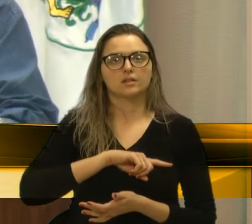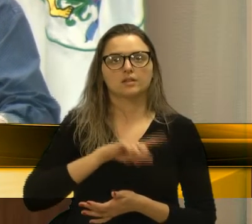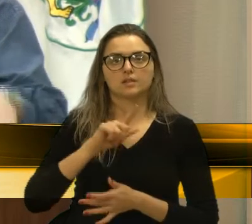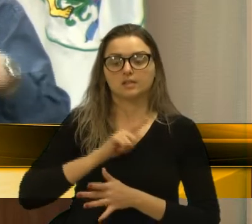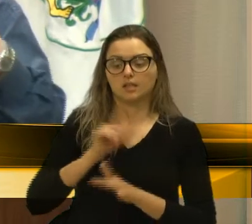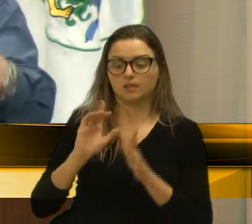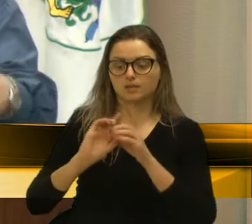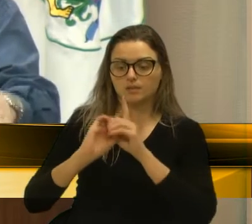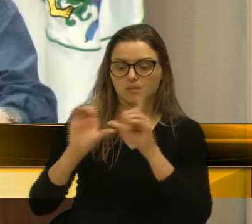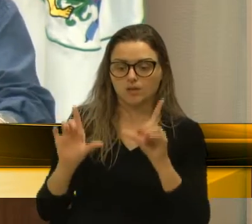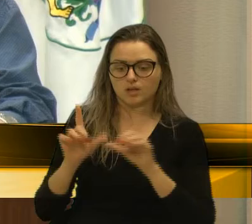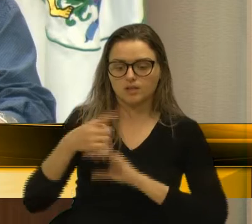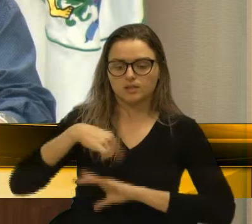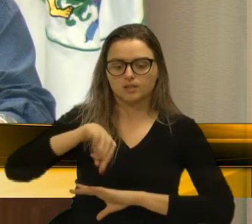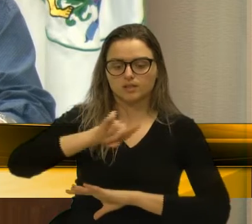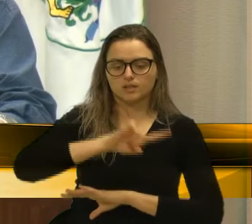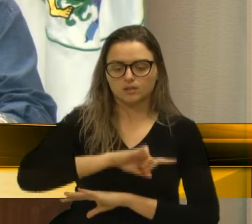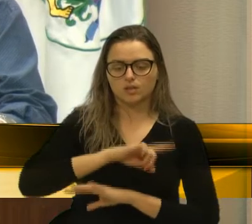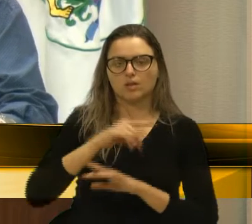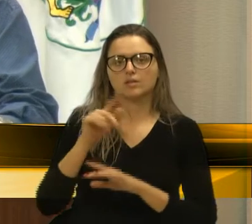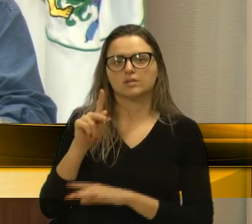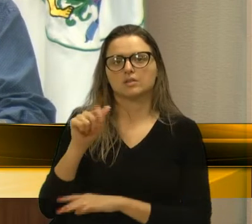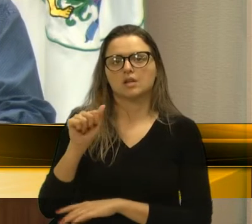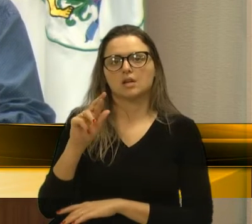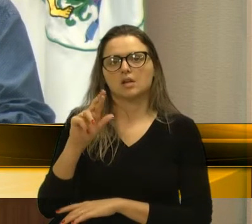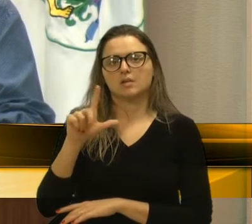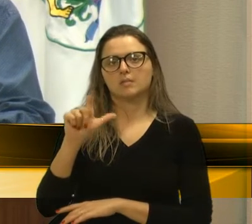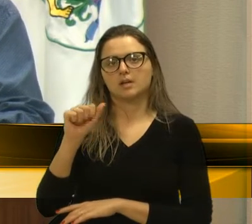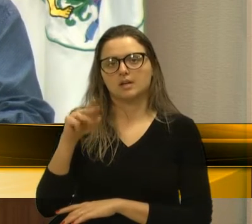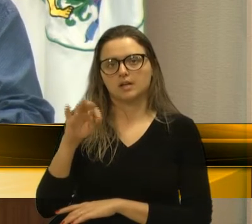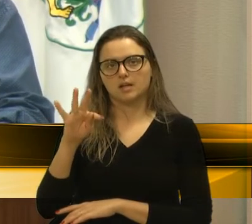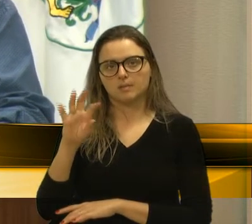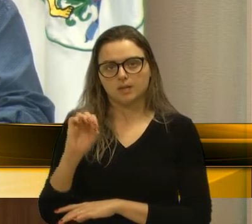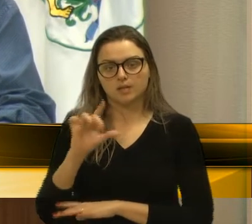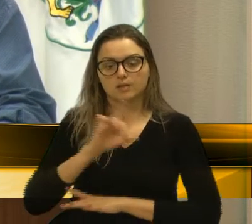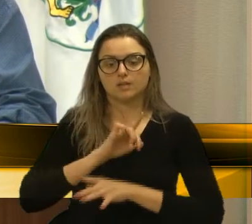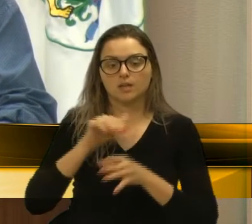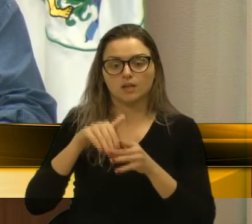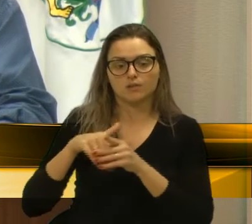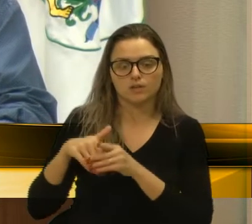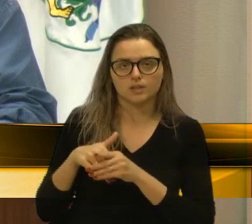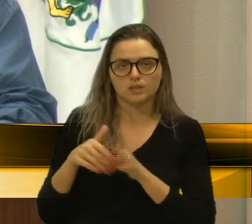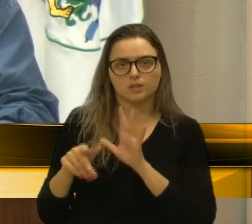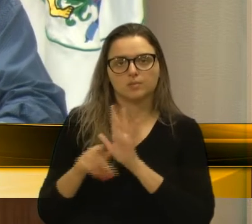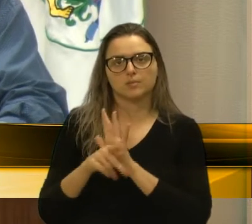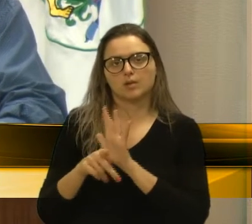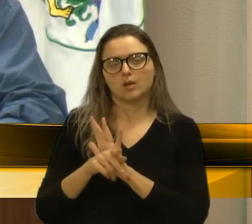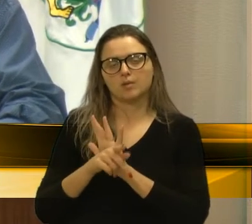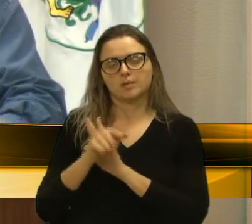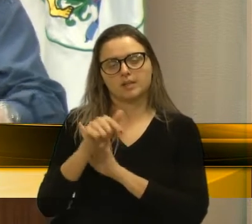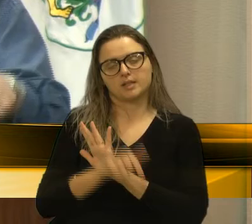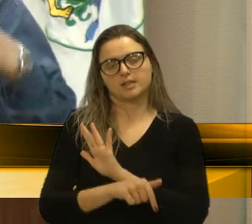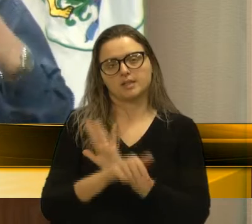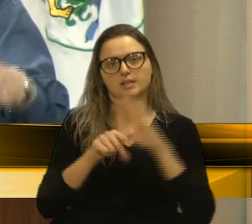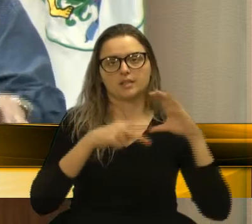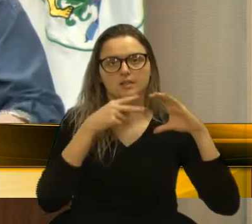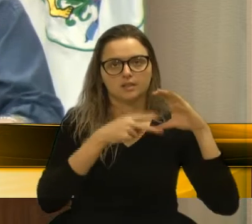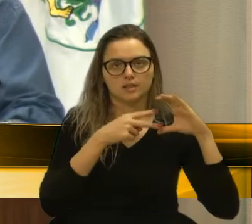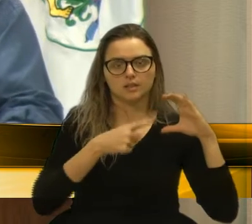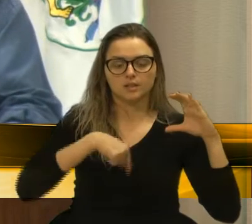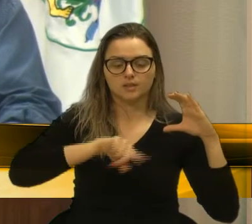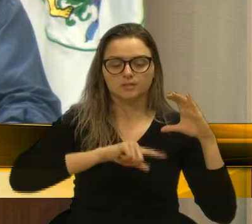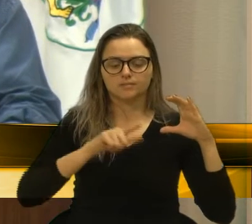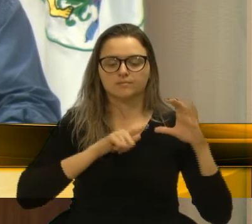democrática, um parlamento eleito democraticamente pela população de Caxias do Sul, nós temos o dever de